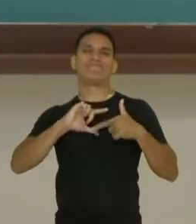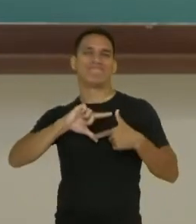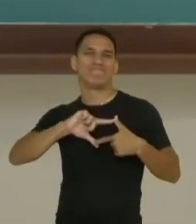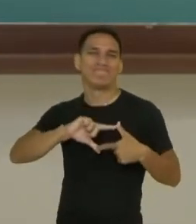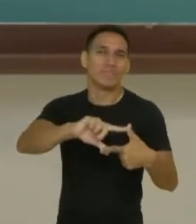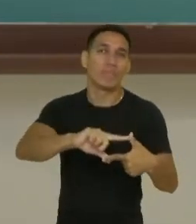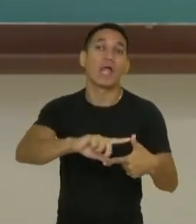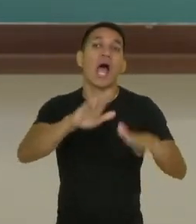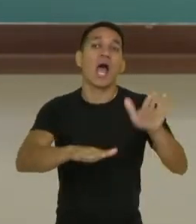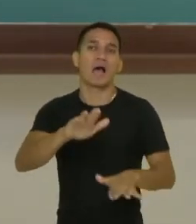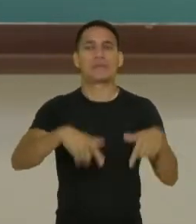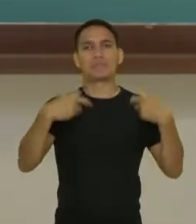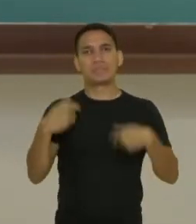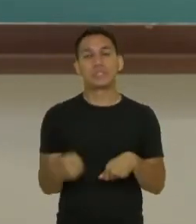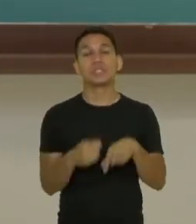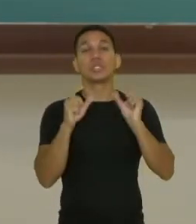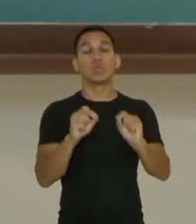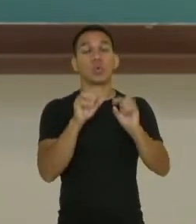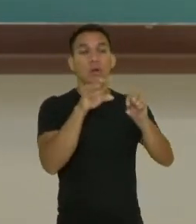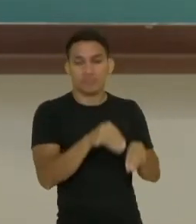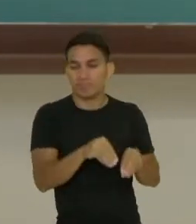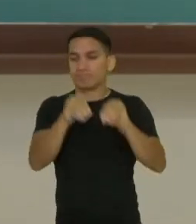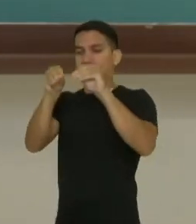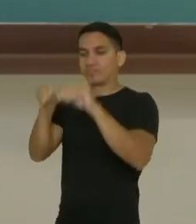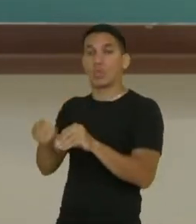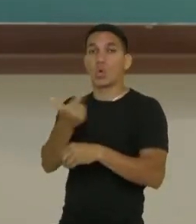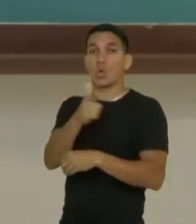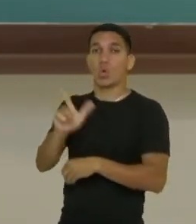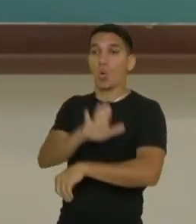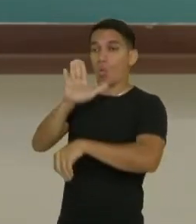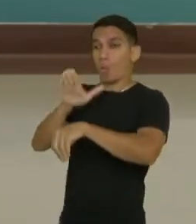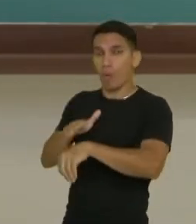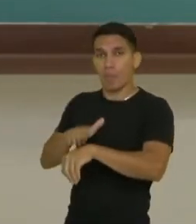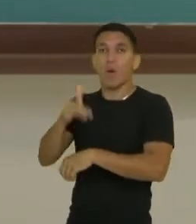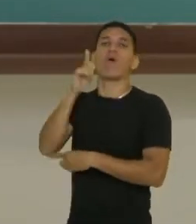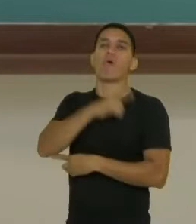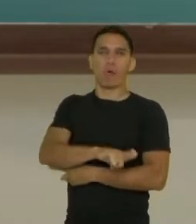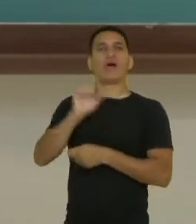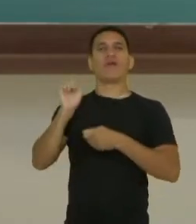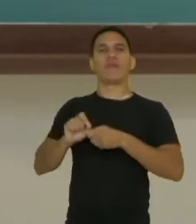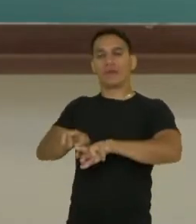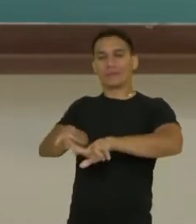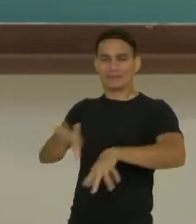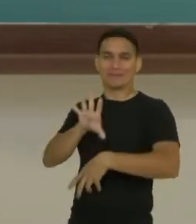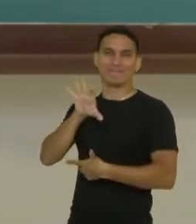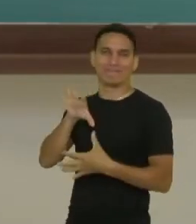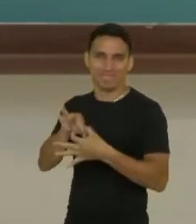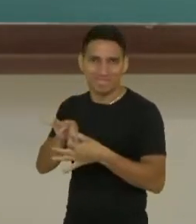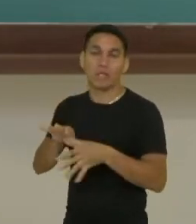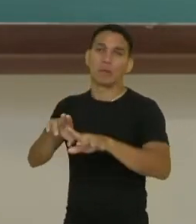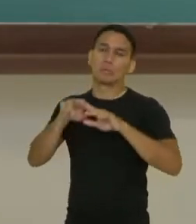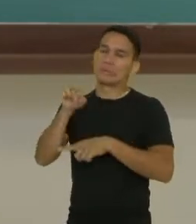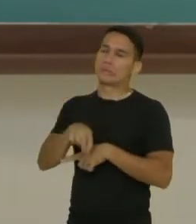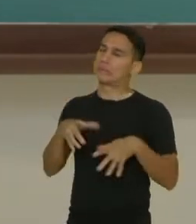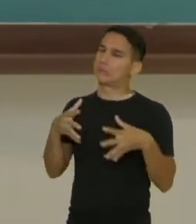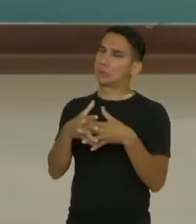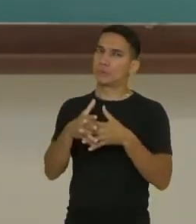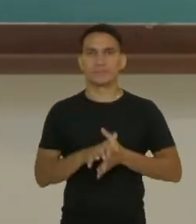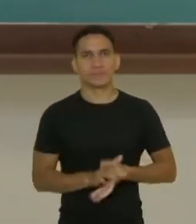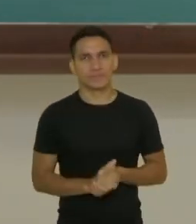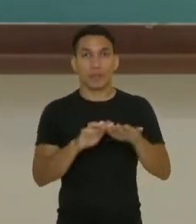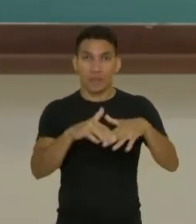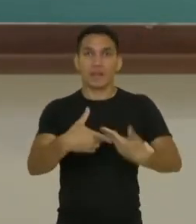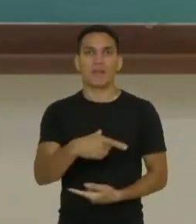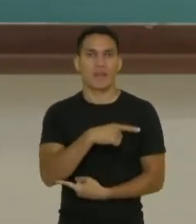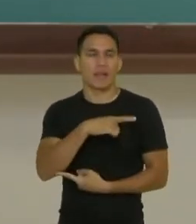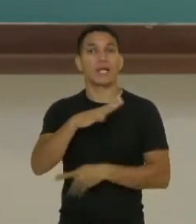remetem muitas vezes o deslocamento para um determinado ponto para você poder mexer naquele. E isso é bem complicado. As